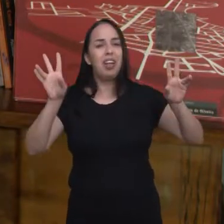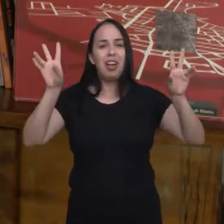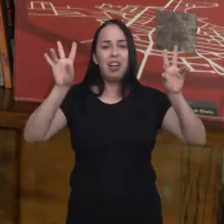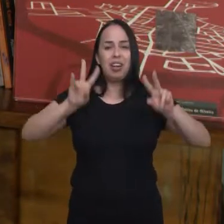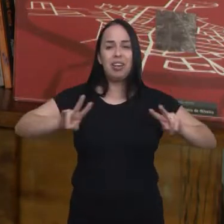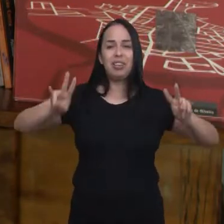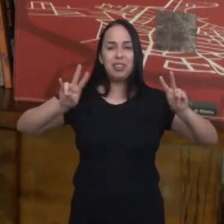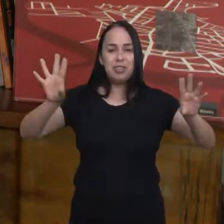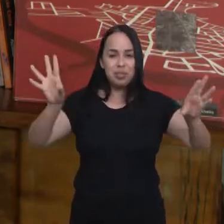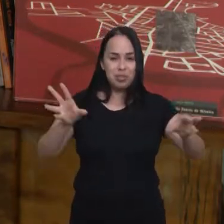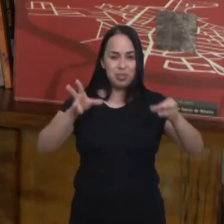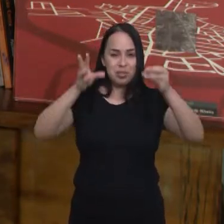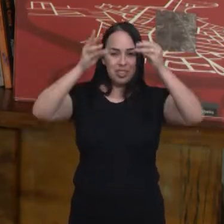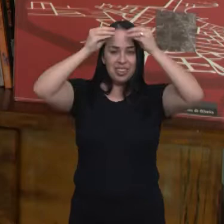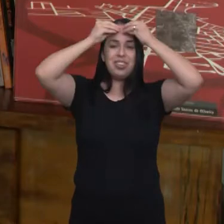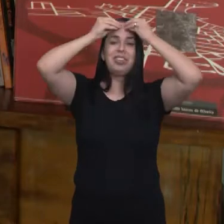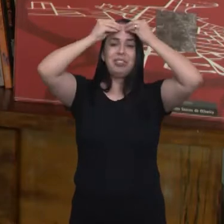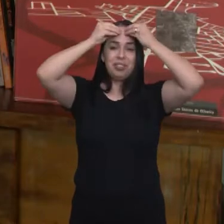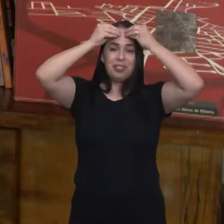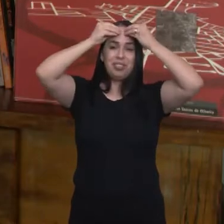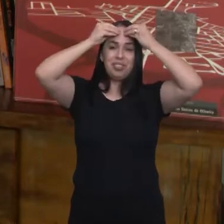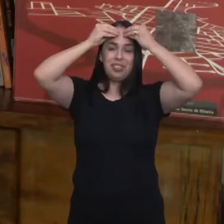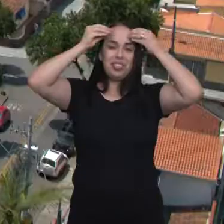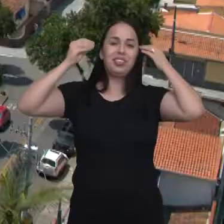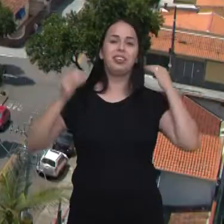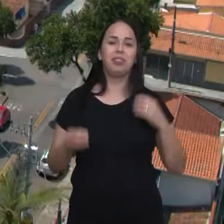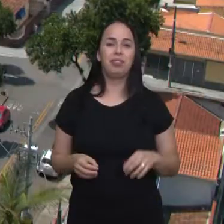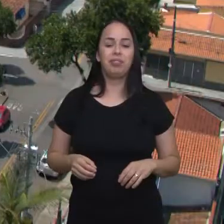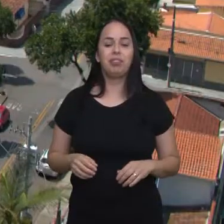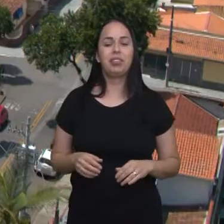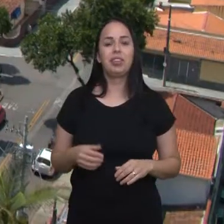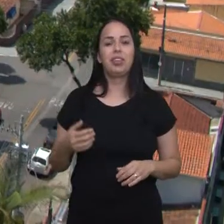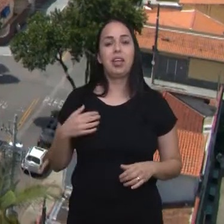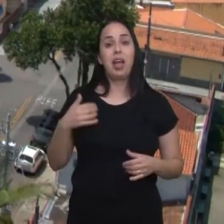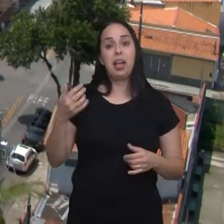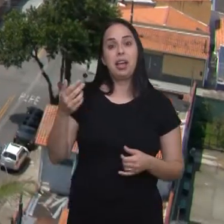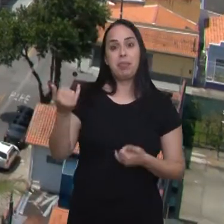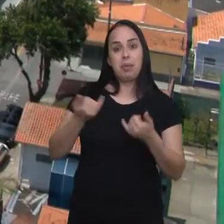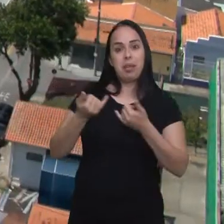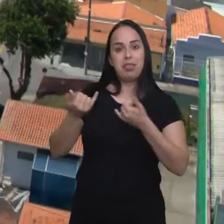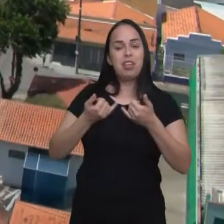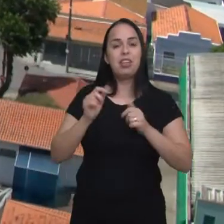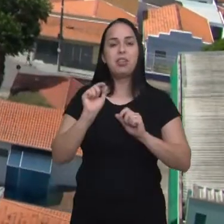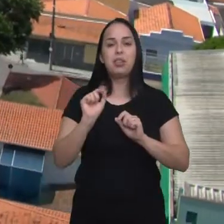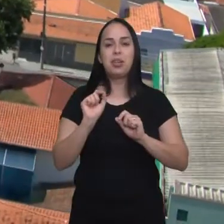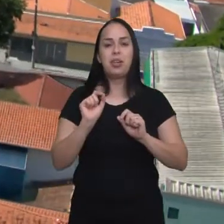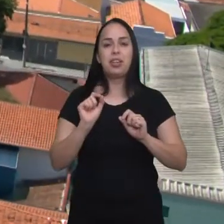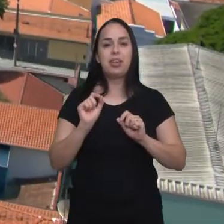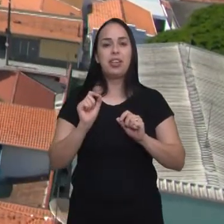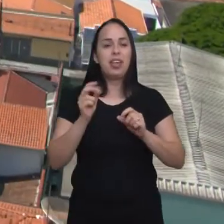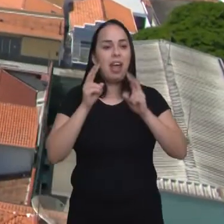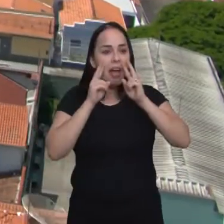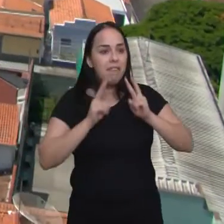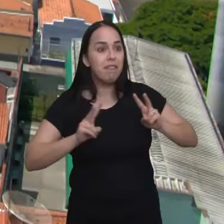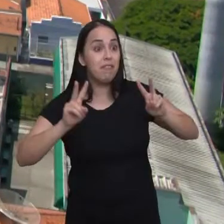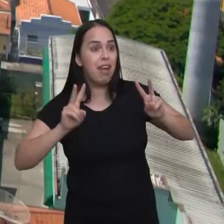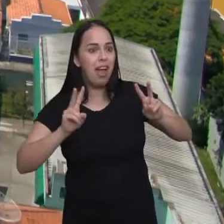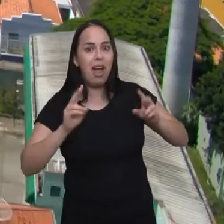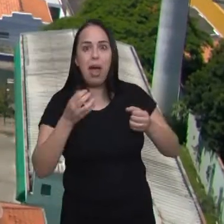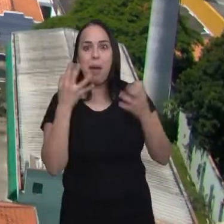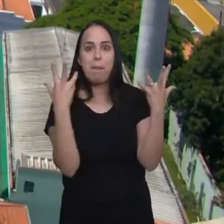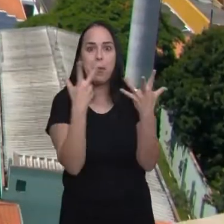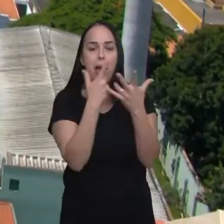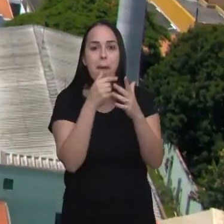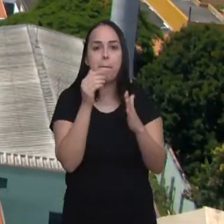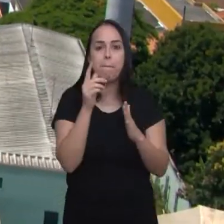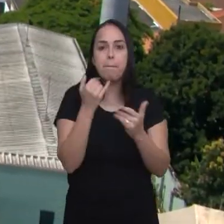inerentes à minha imaginação. Um passarinho contou que a vista de Santana é bonita demais. Parece